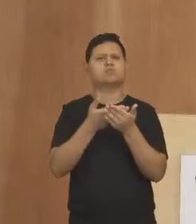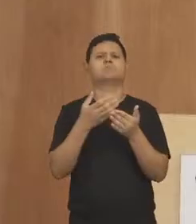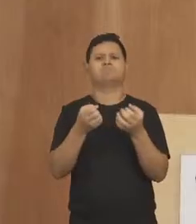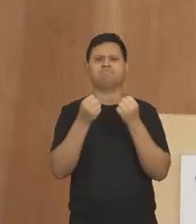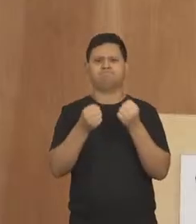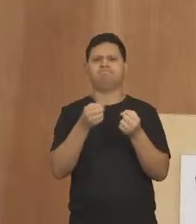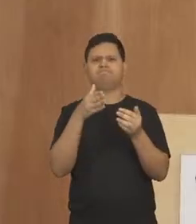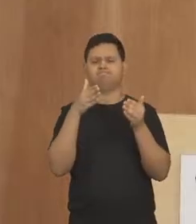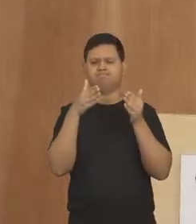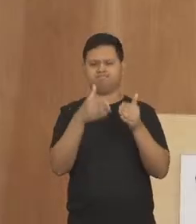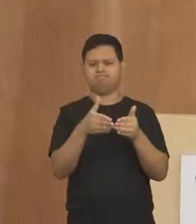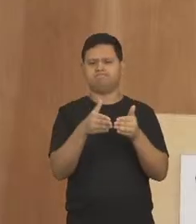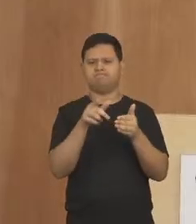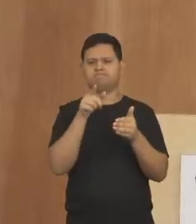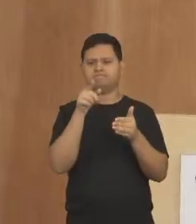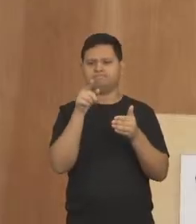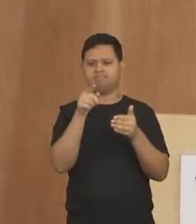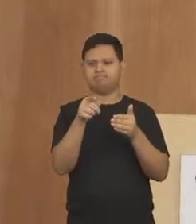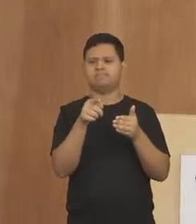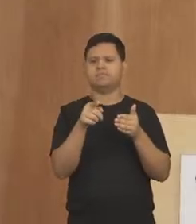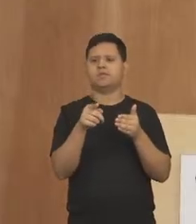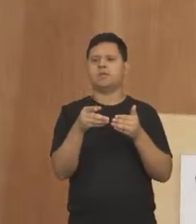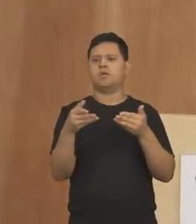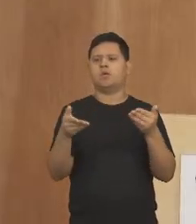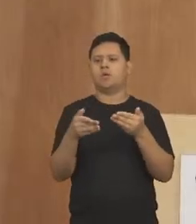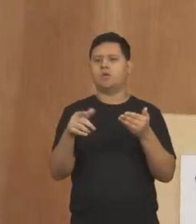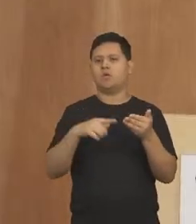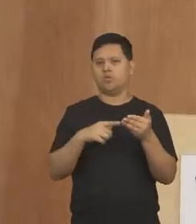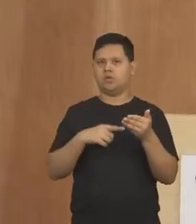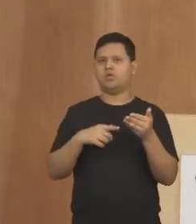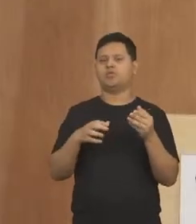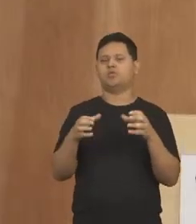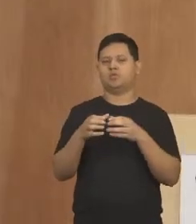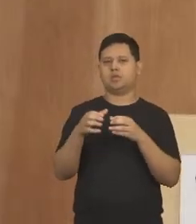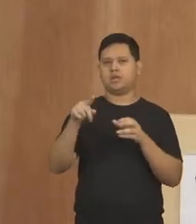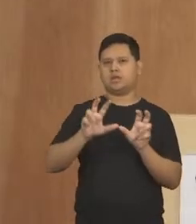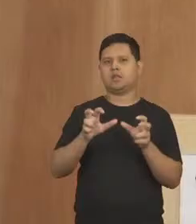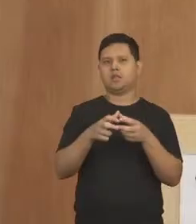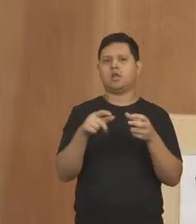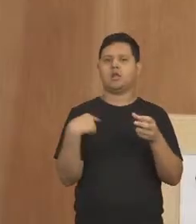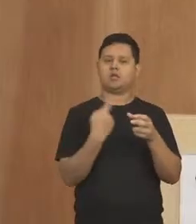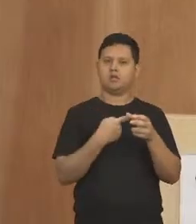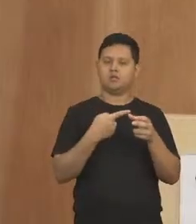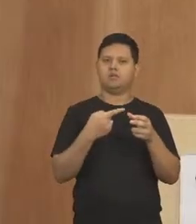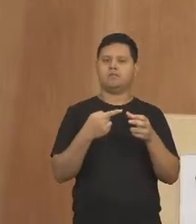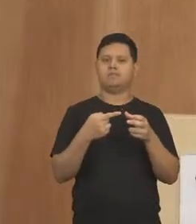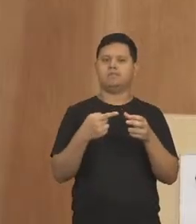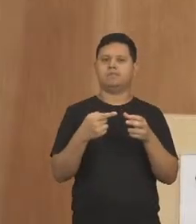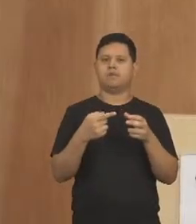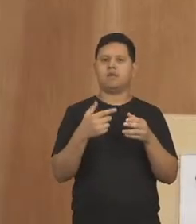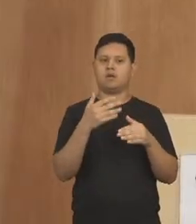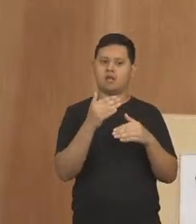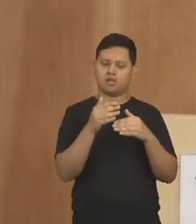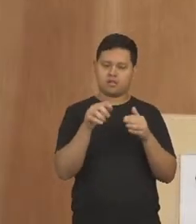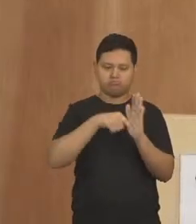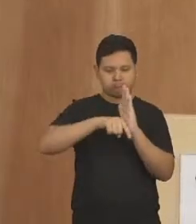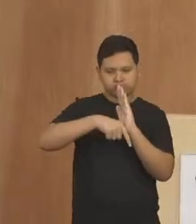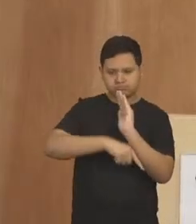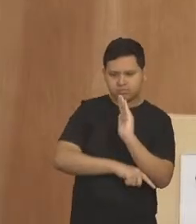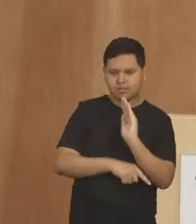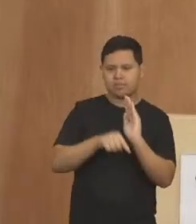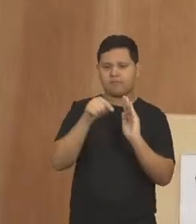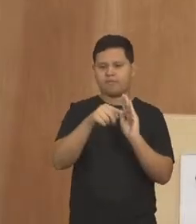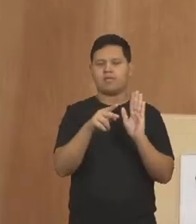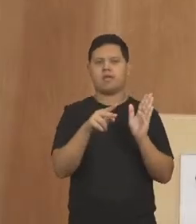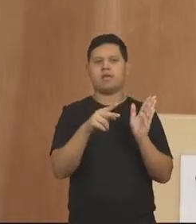intensivo, graças à provocação que houve nesta casa. Então, a gente se propôs realmente a se debruçar mais uma vez diante